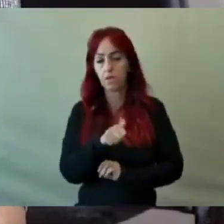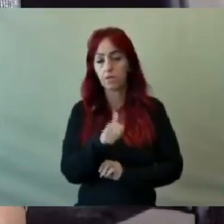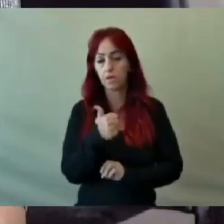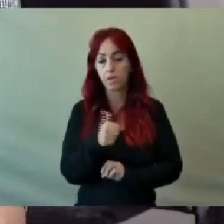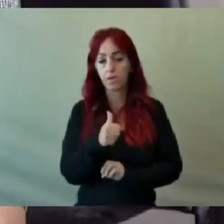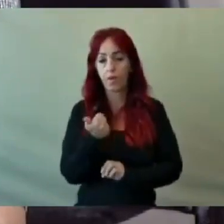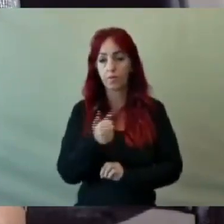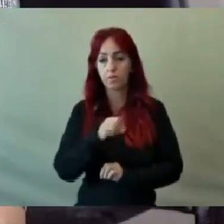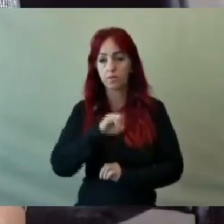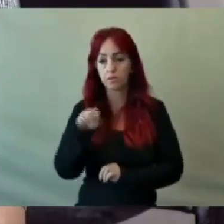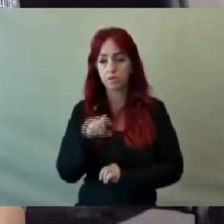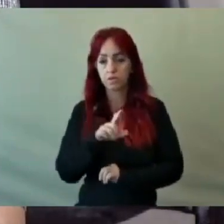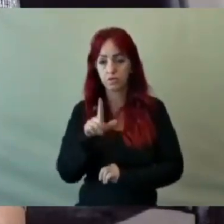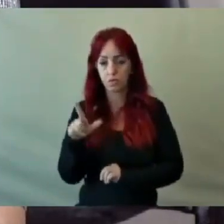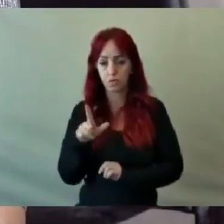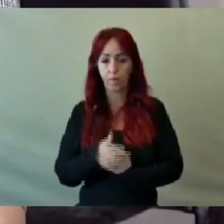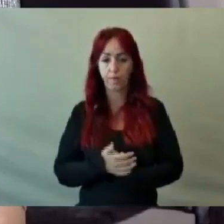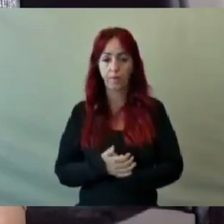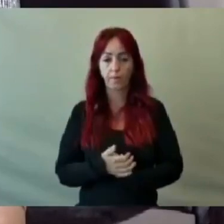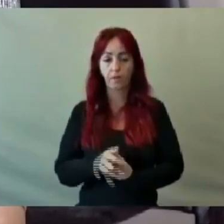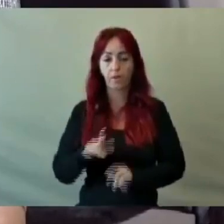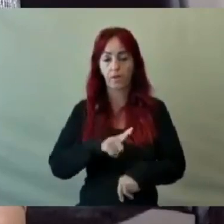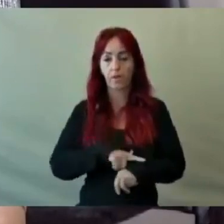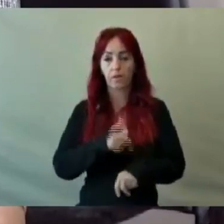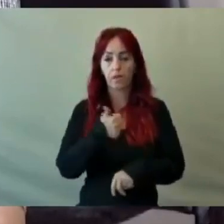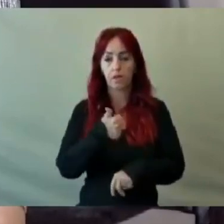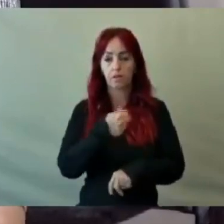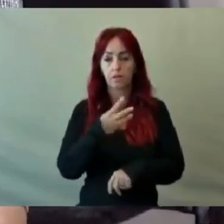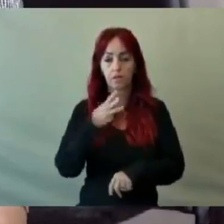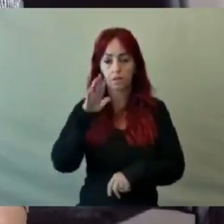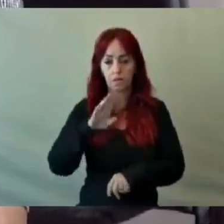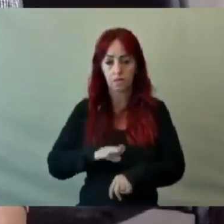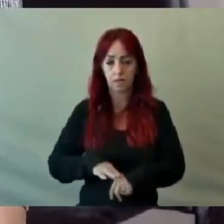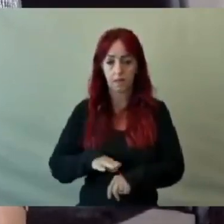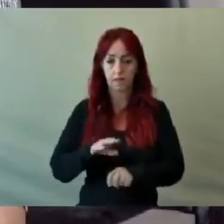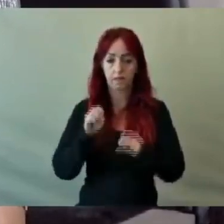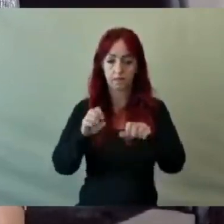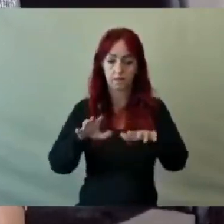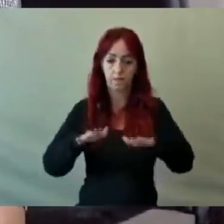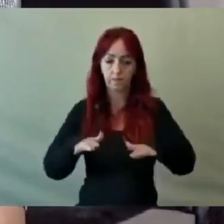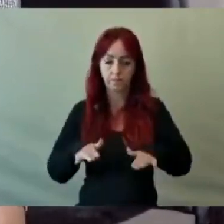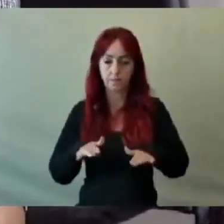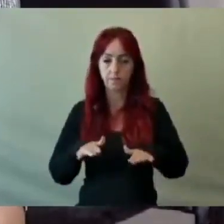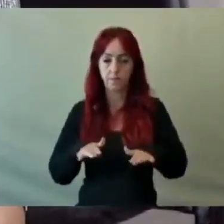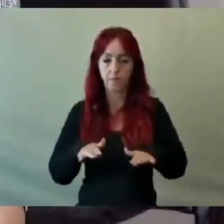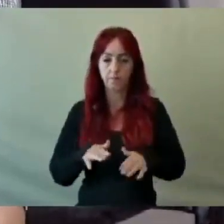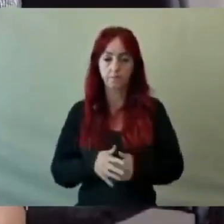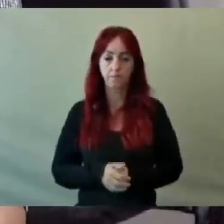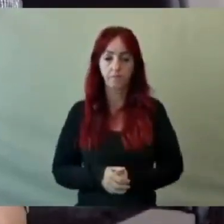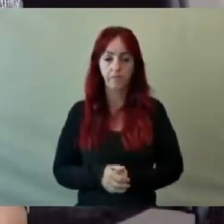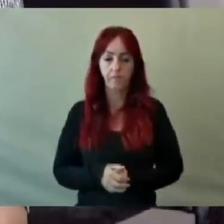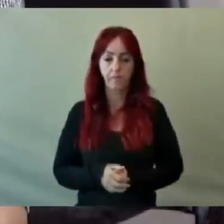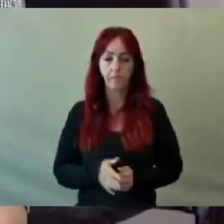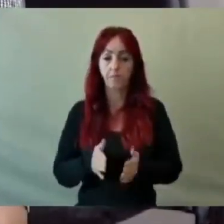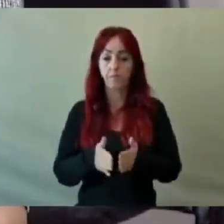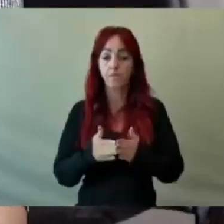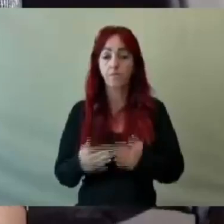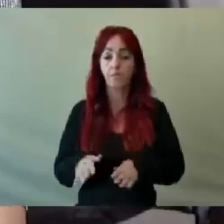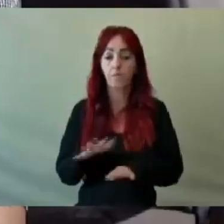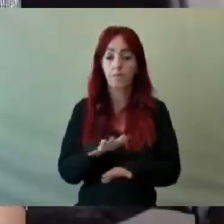O horário 13 horas, o local é o plenário Camil Caram. Está pedindo aqui para incluir a senhora Denise.